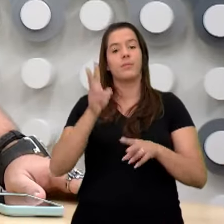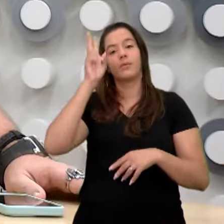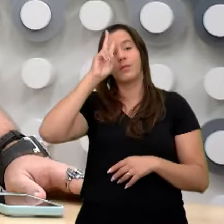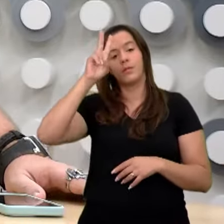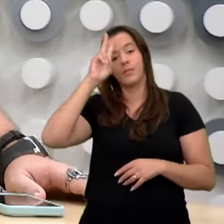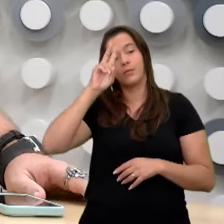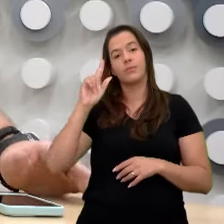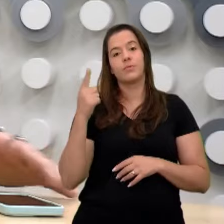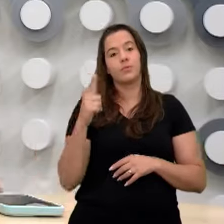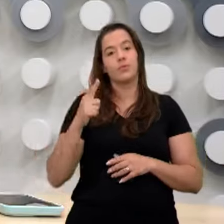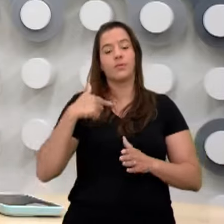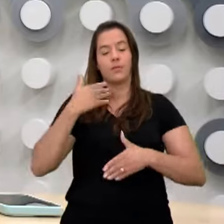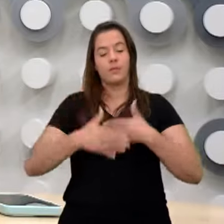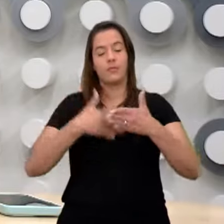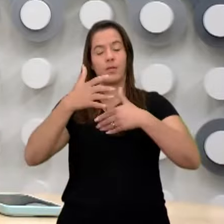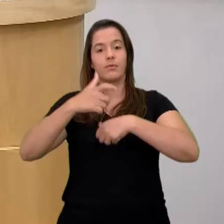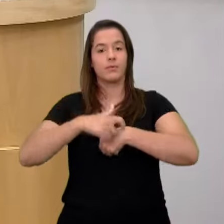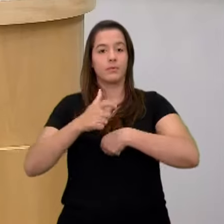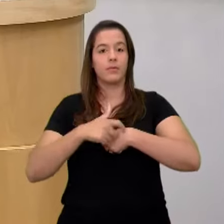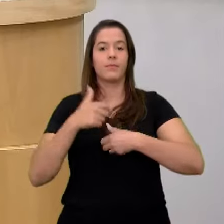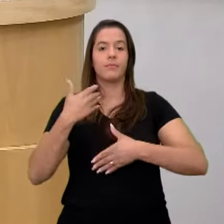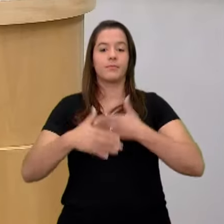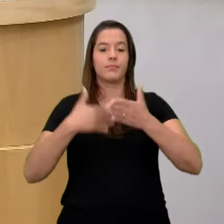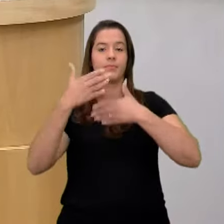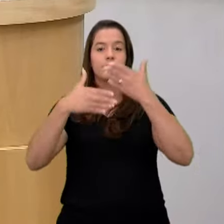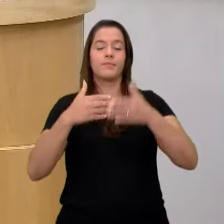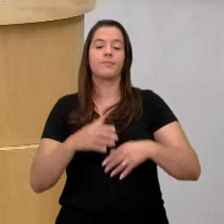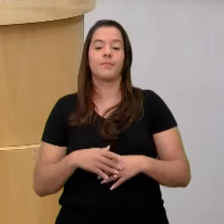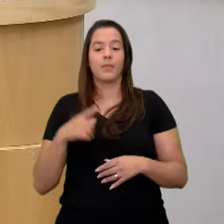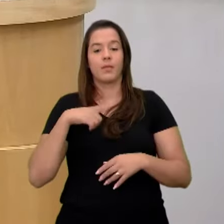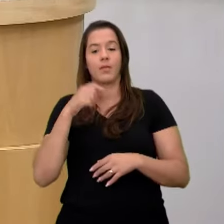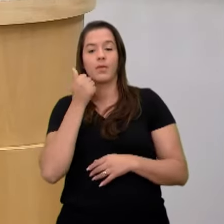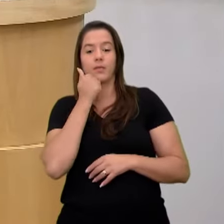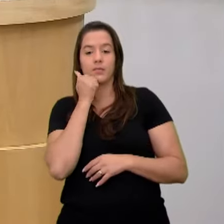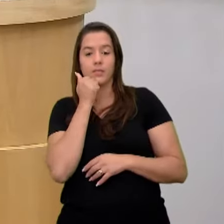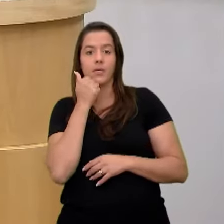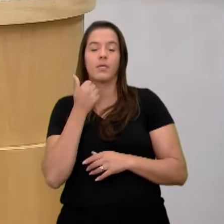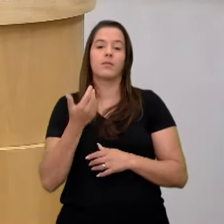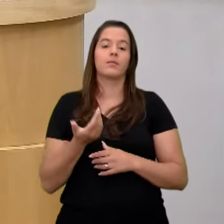geografia, né, vai se passando o tempo, né, tanto a ciência,